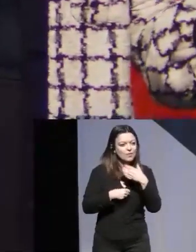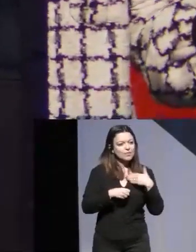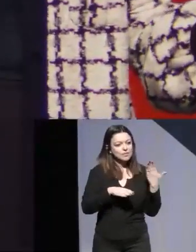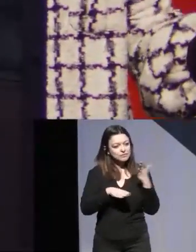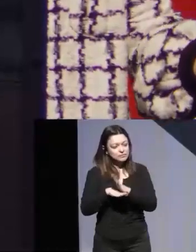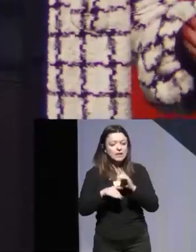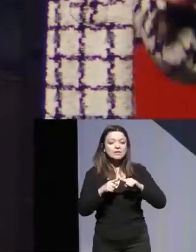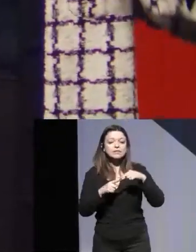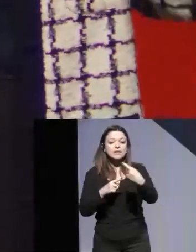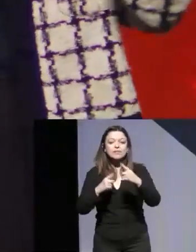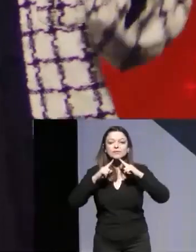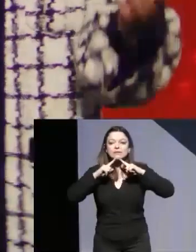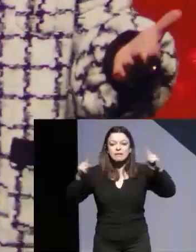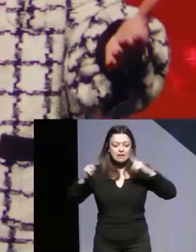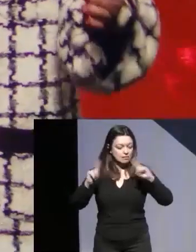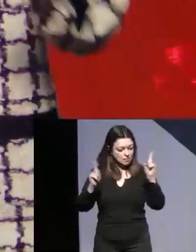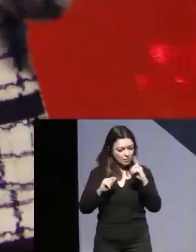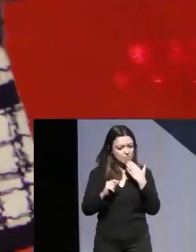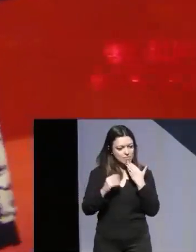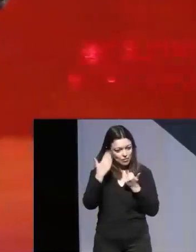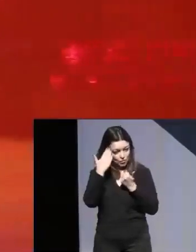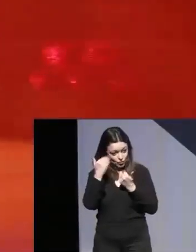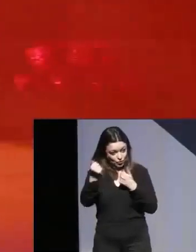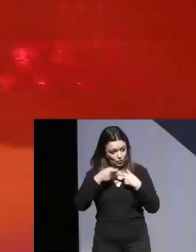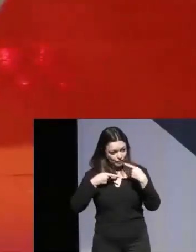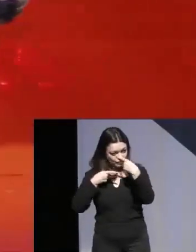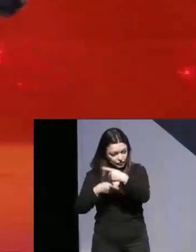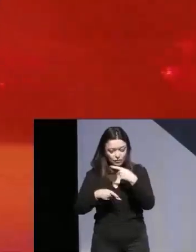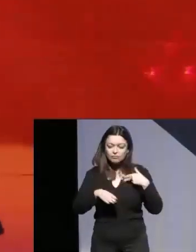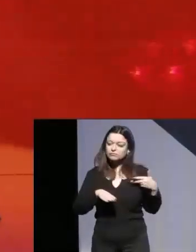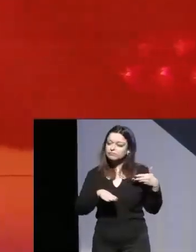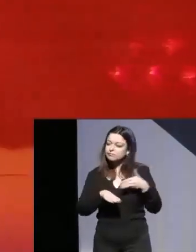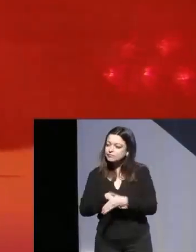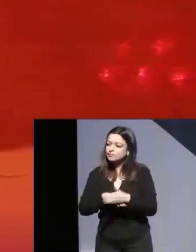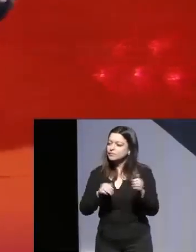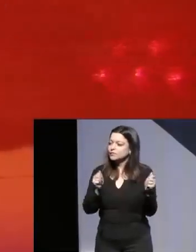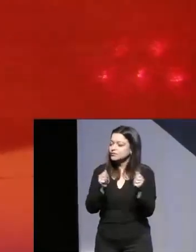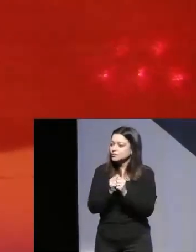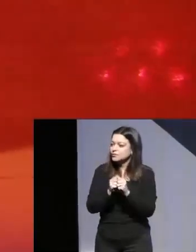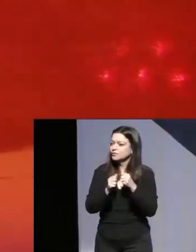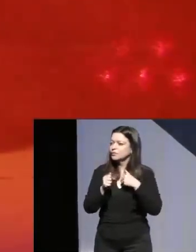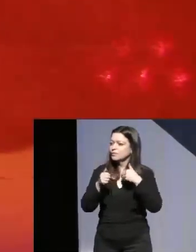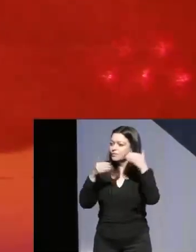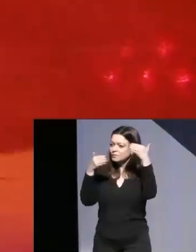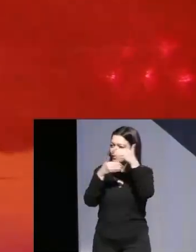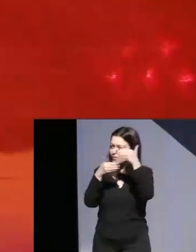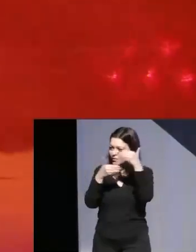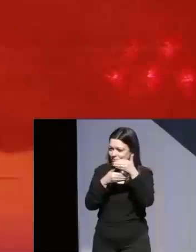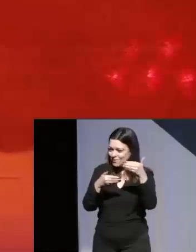reclamar, né? Então, vamos lá. E aí eu peguei, comecei a pôr no PowerPoint e eu